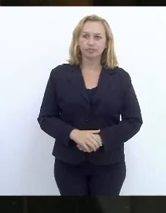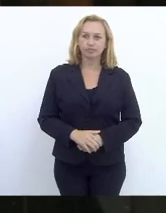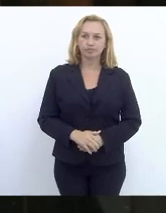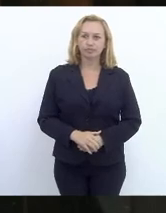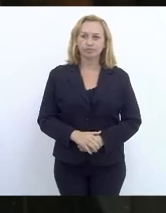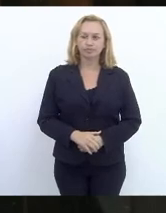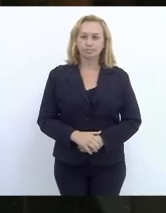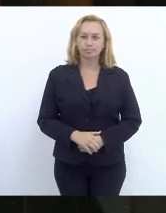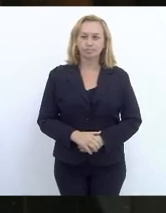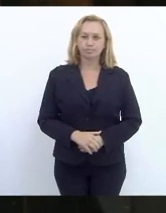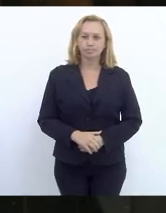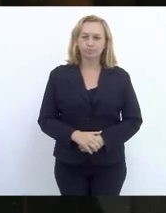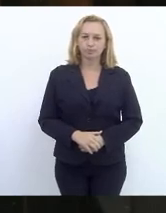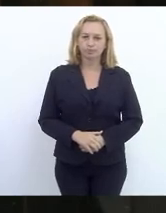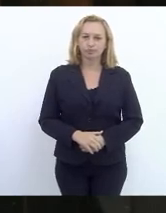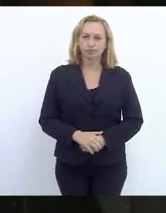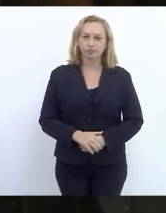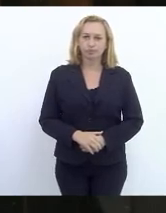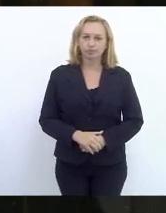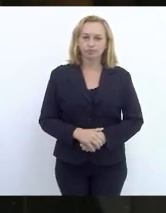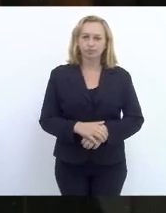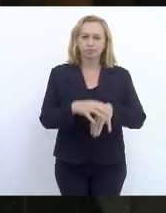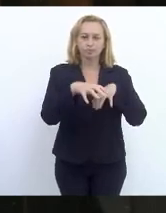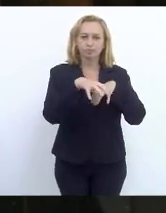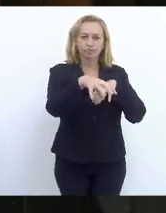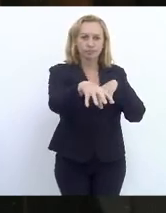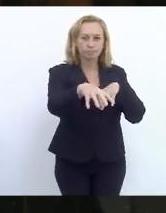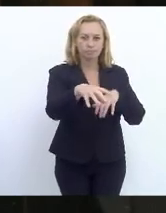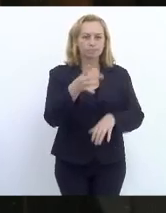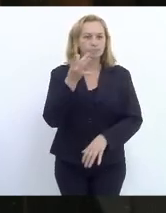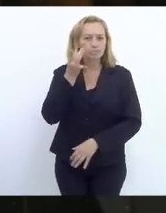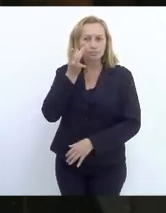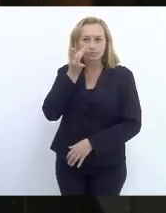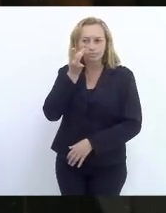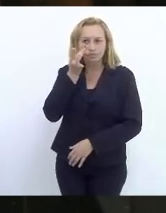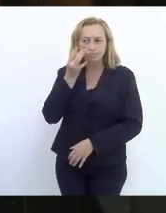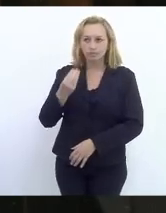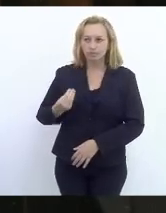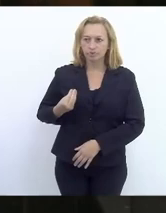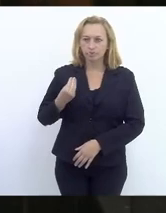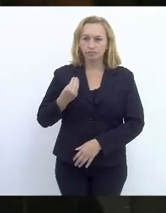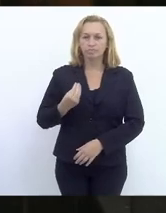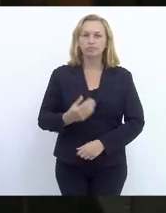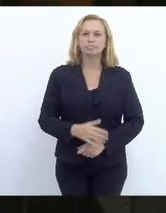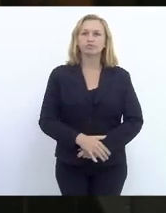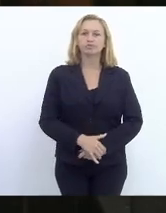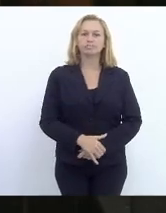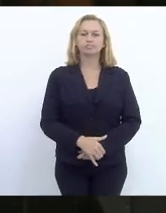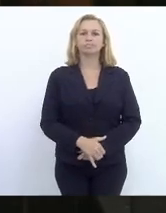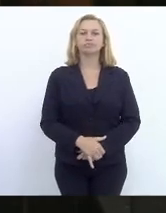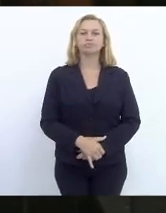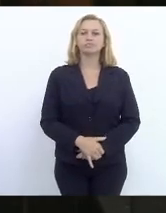de forma presencial ou remota